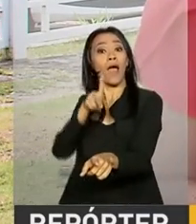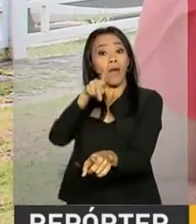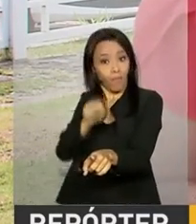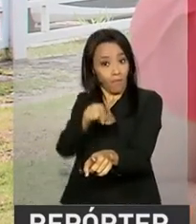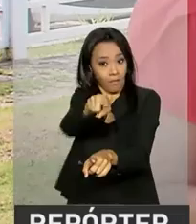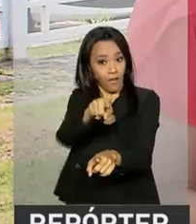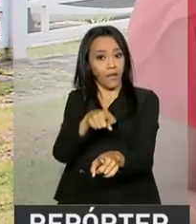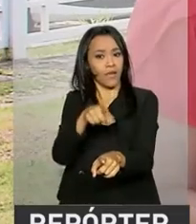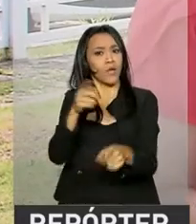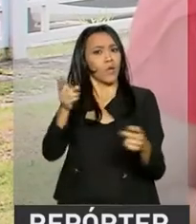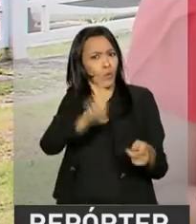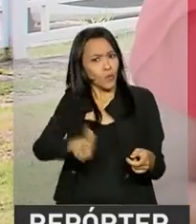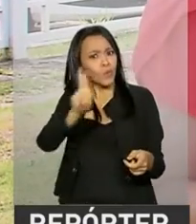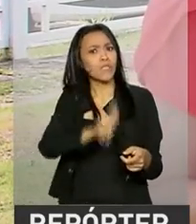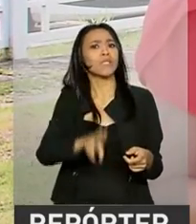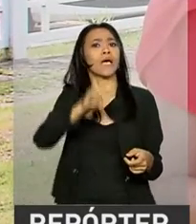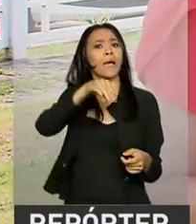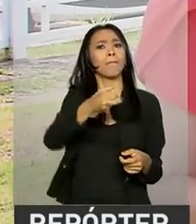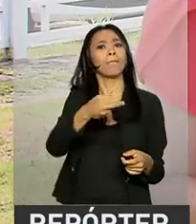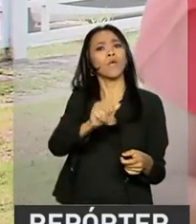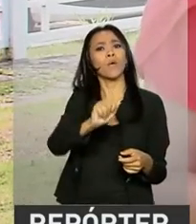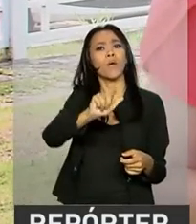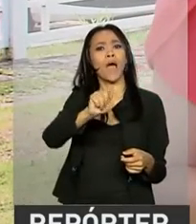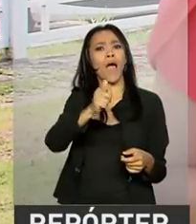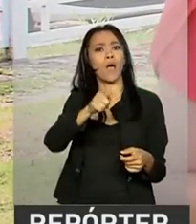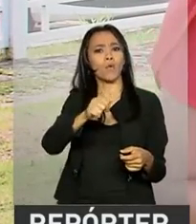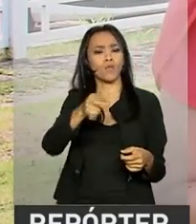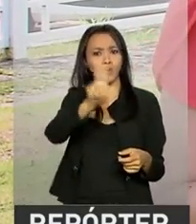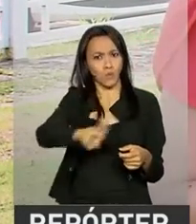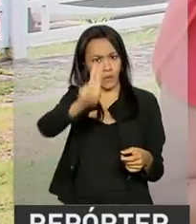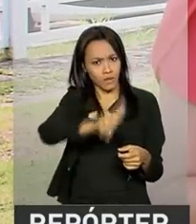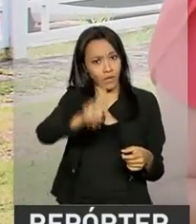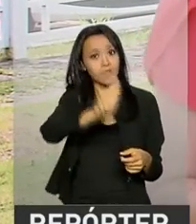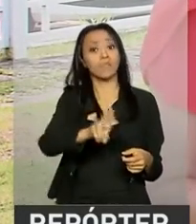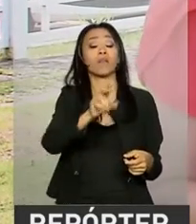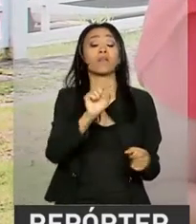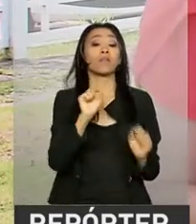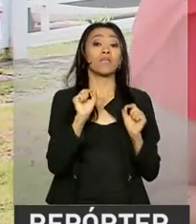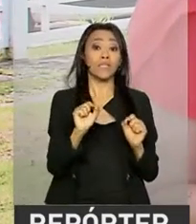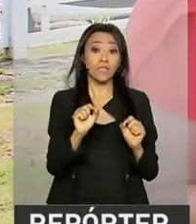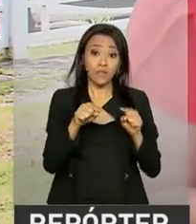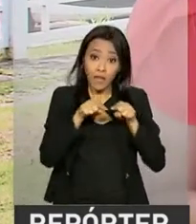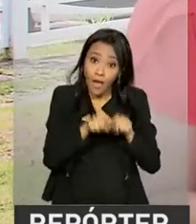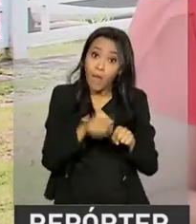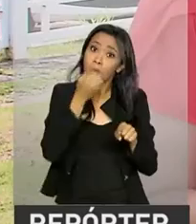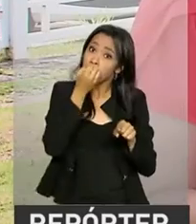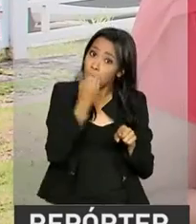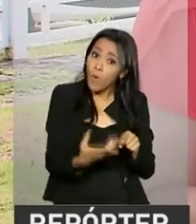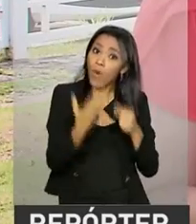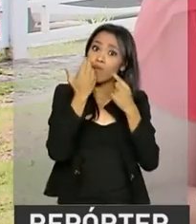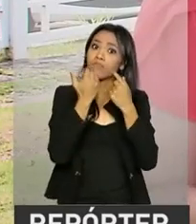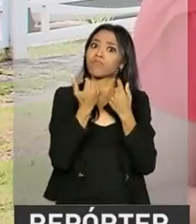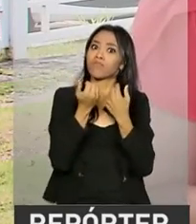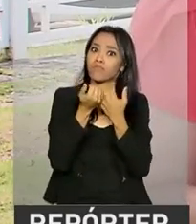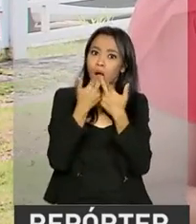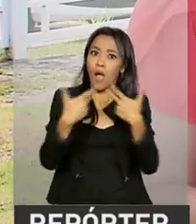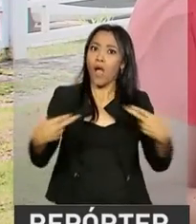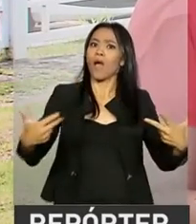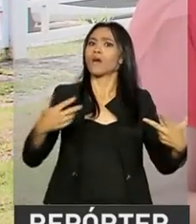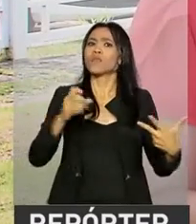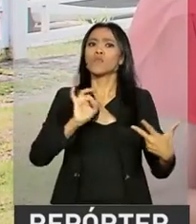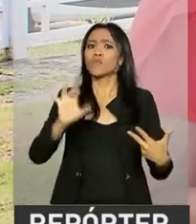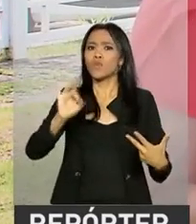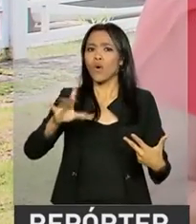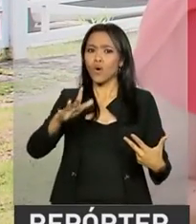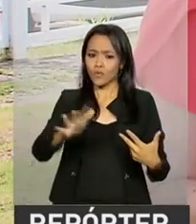biocombustíveis a partir de microalgas cultivadas em resíduos agroindustriais, o que acaba sendo uma boa notícia não só para o futuro